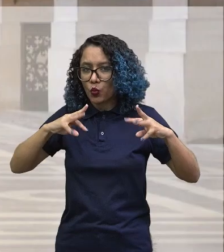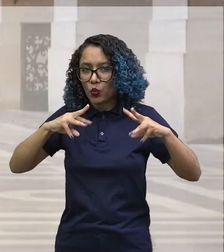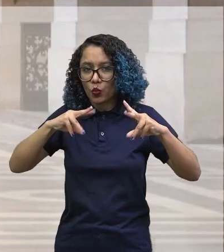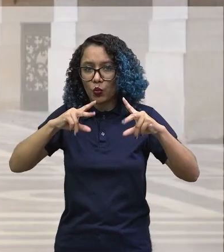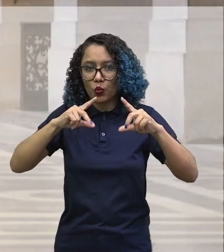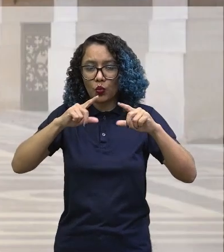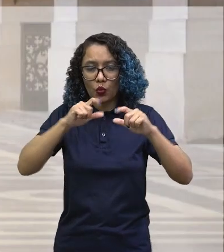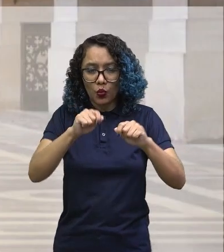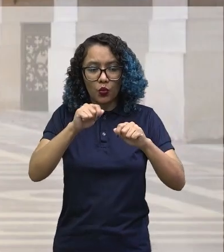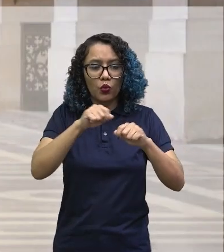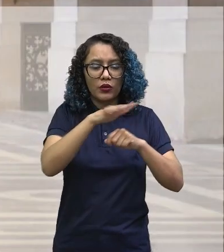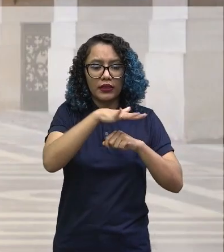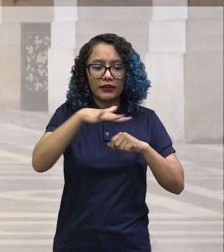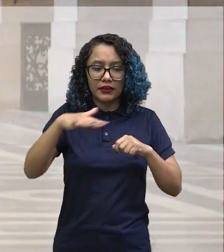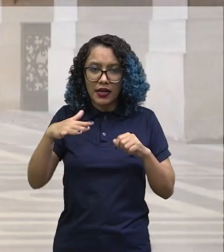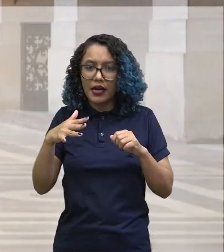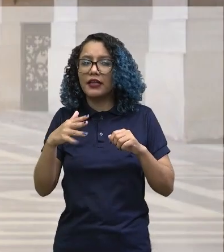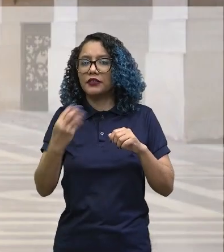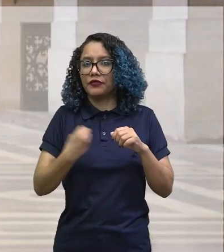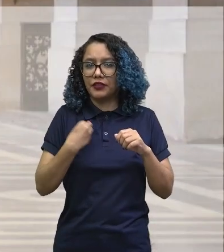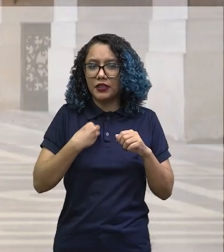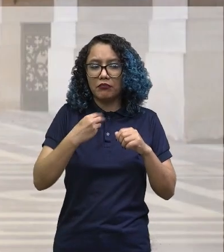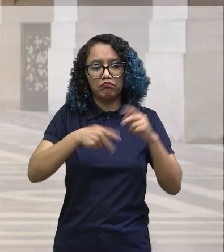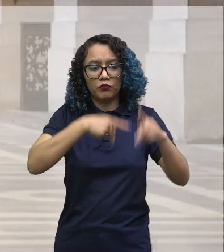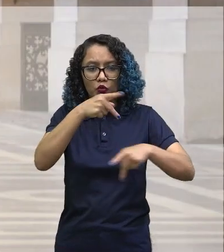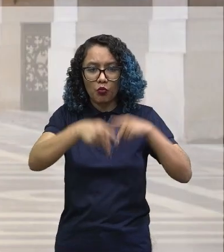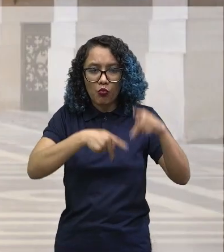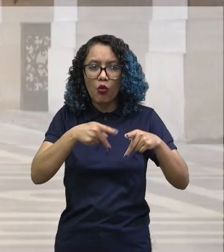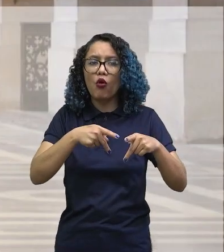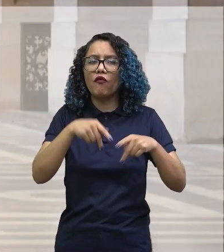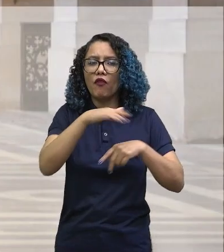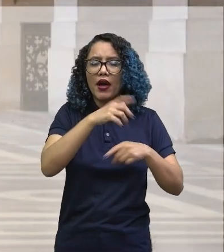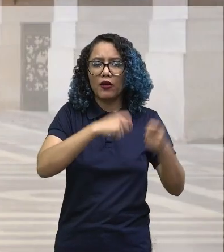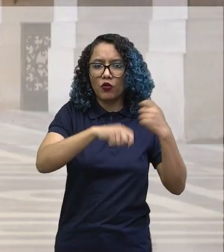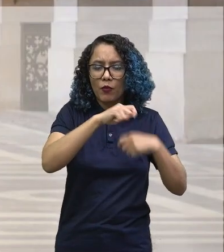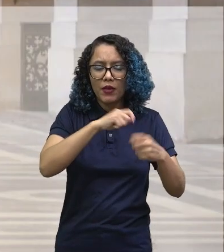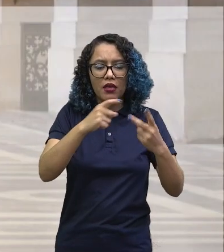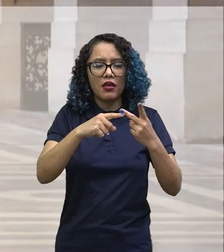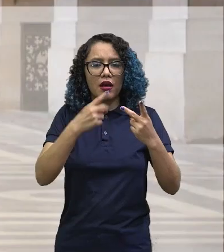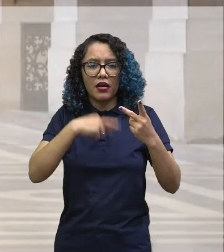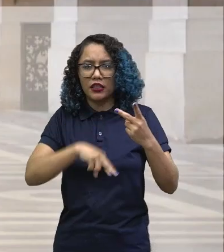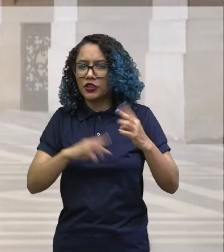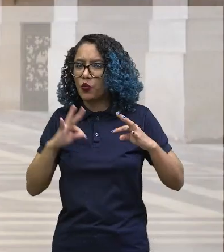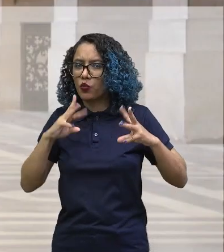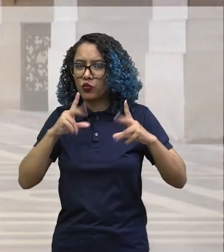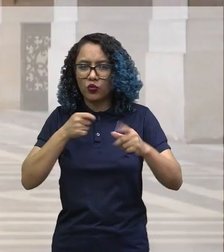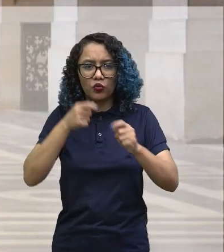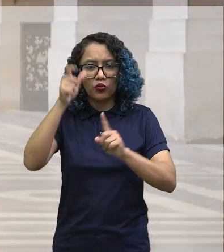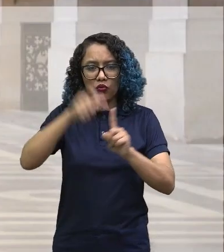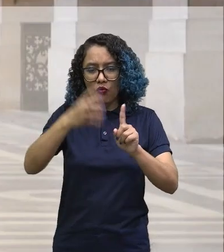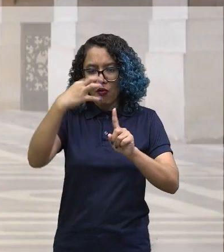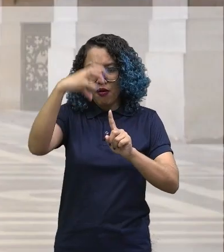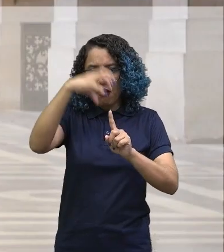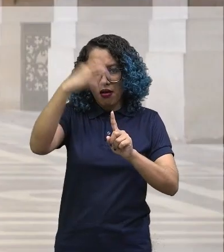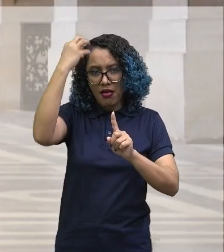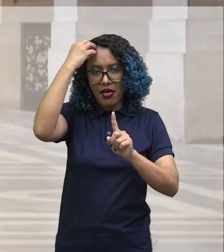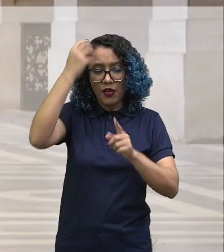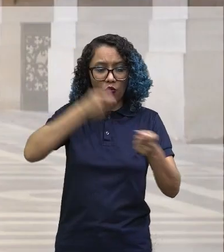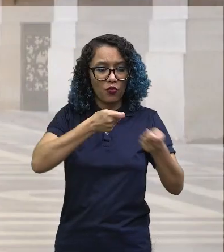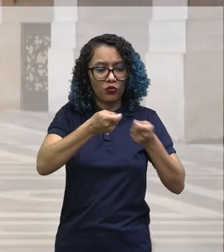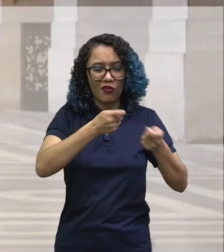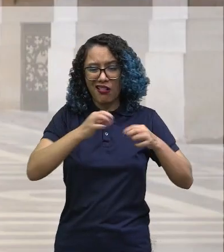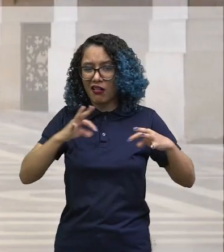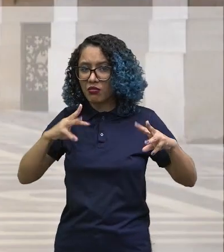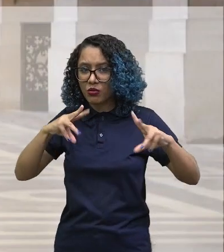da vida e de seus súditos, desde a economia até a religião. Então, o rei ele vai deter esse poder